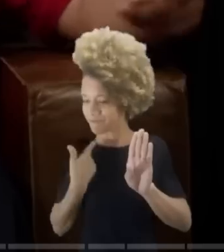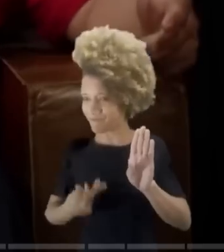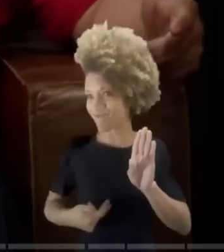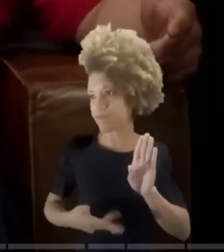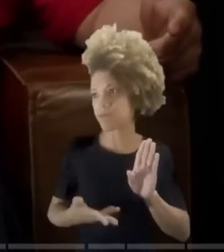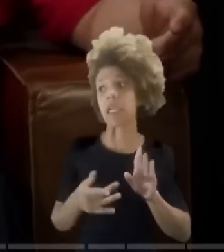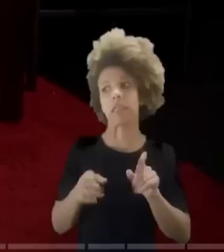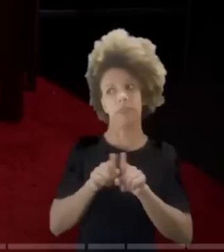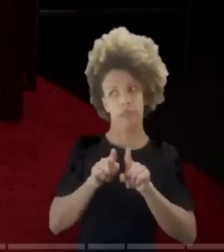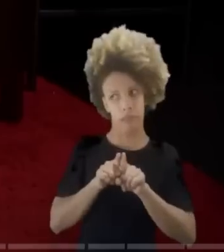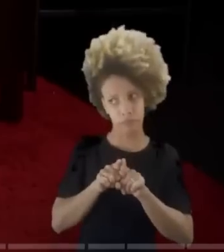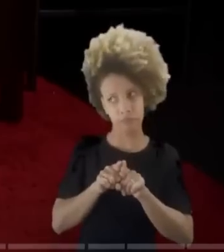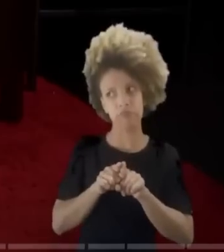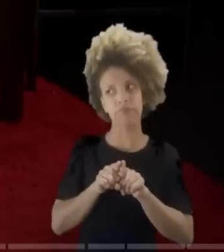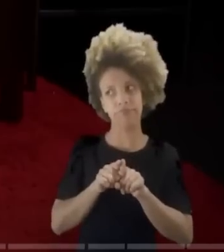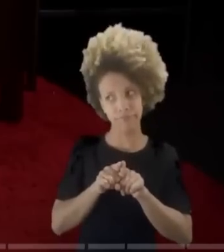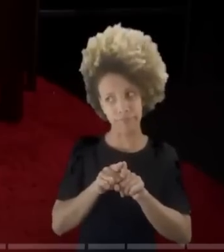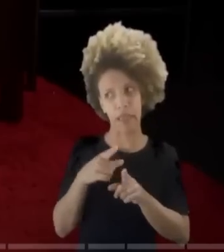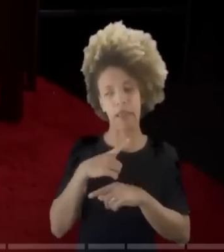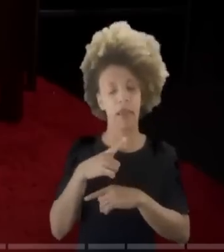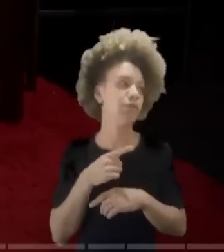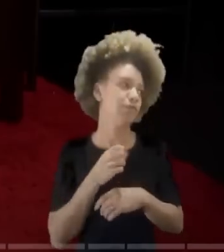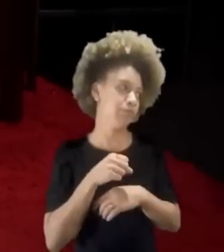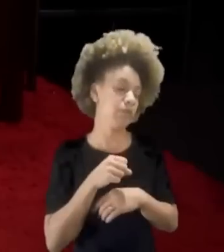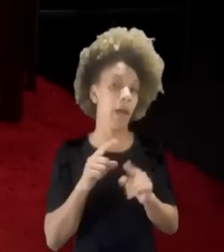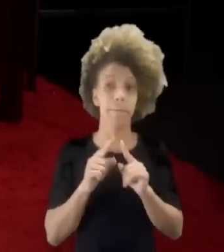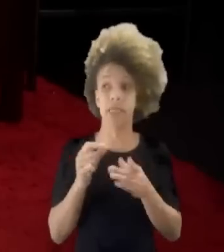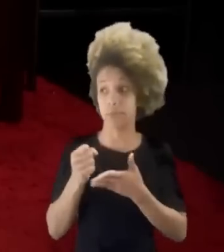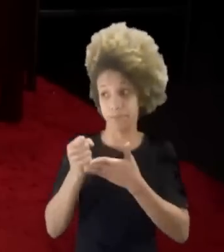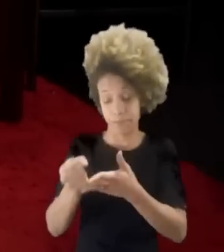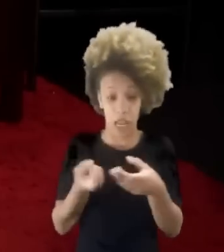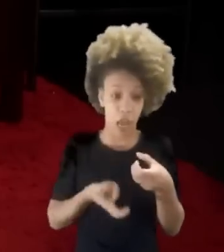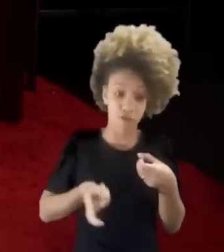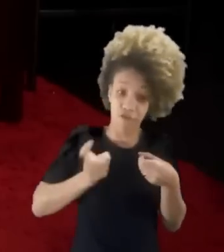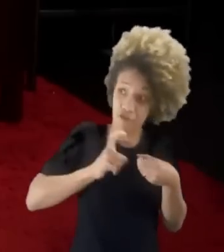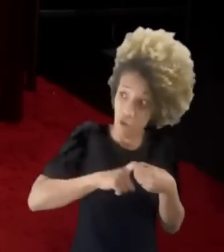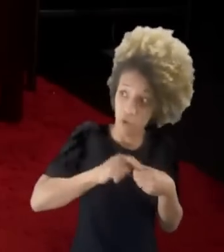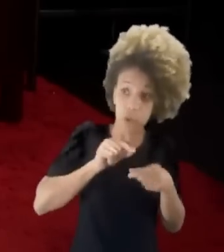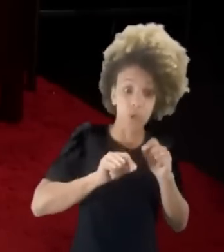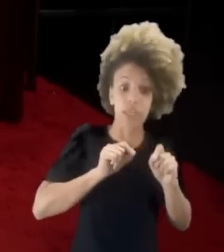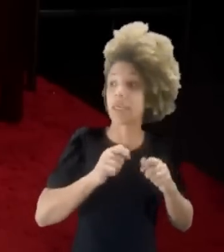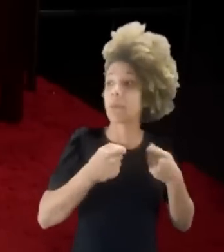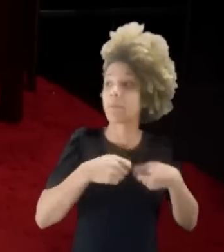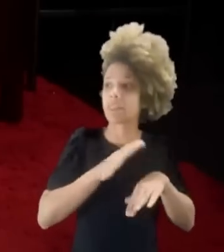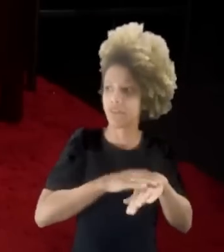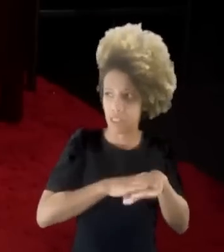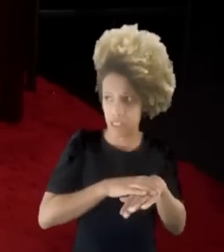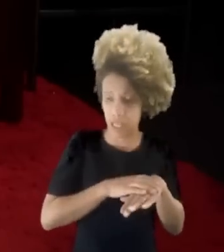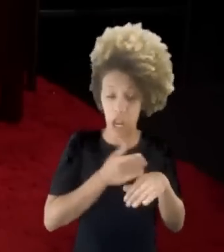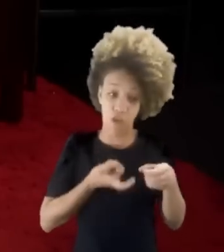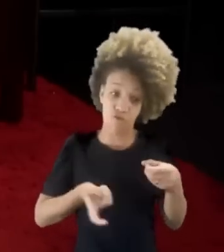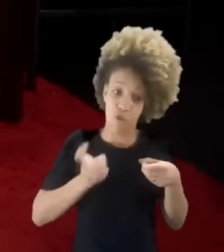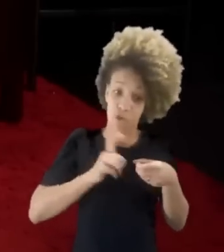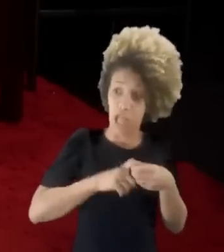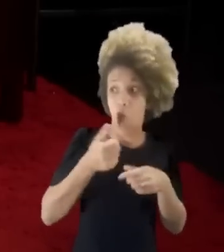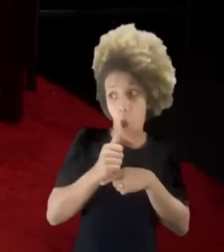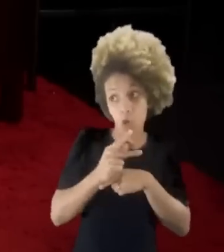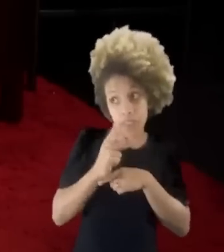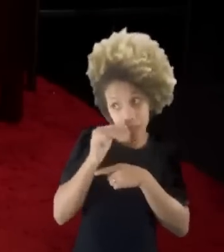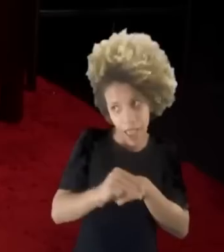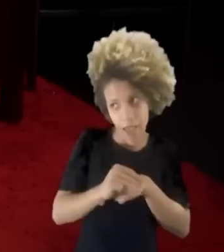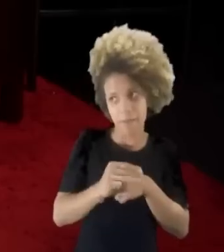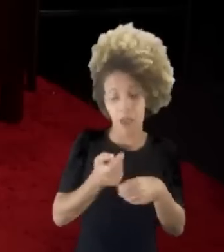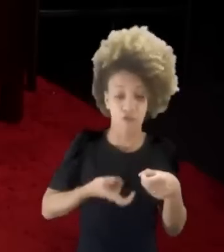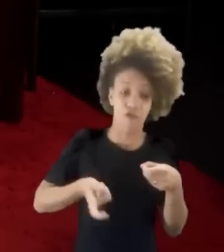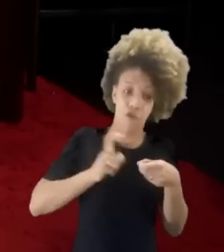também E aí mano o cara vai lá entrega o pedido volta aí que que ele tem que fazer Mauricio ele tem que voltar 11 km para trás